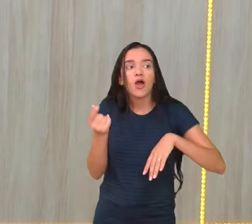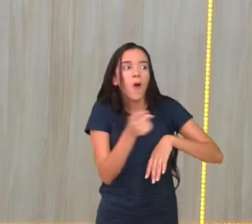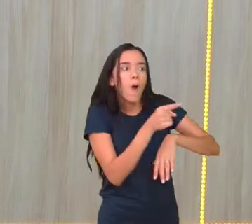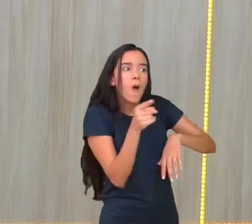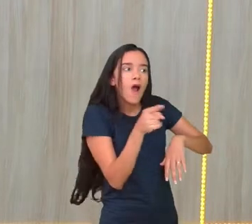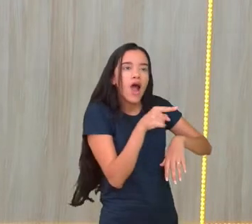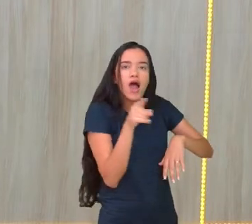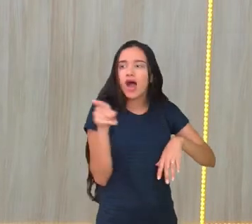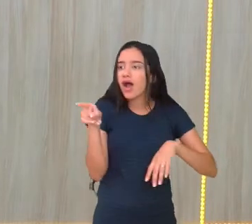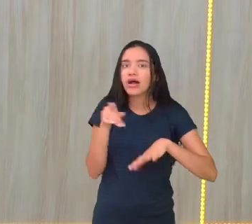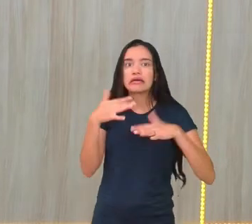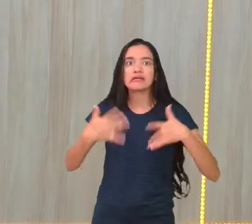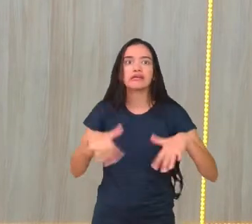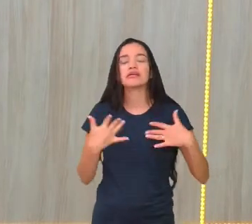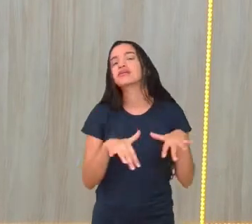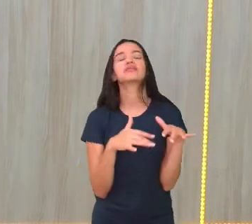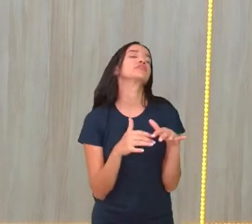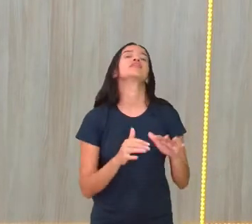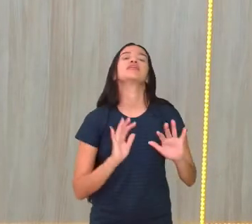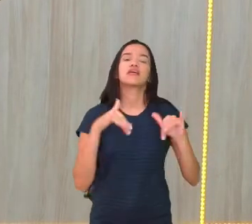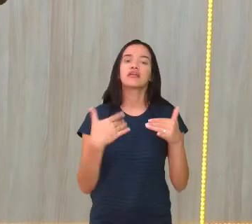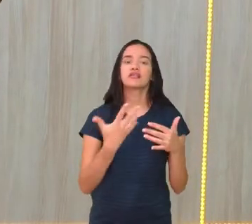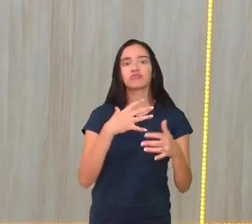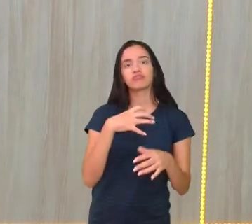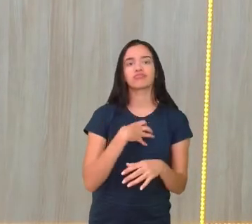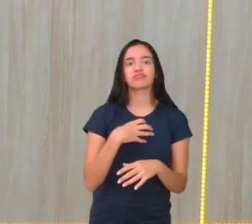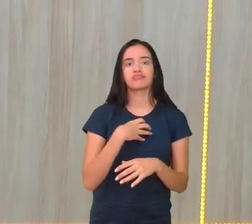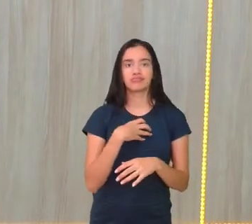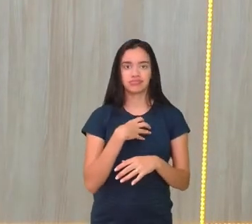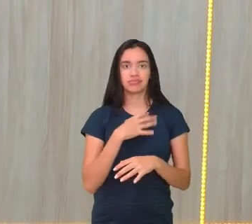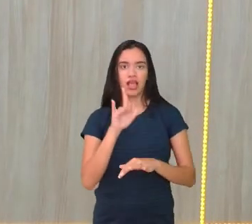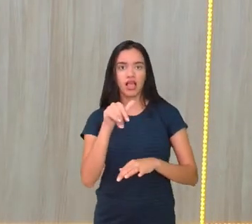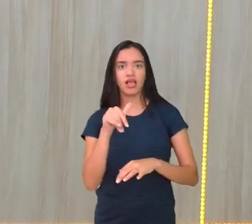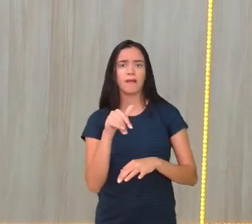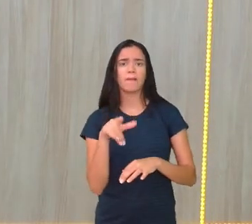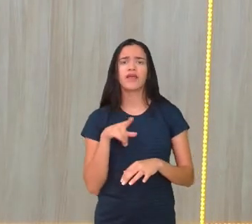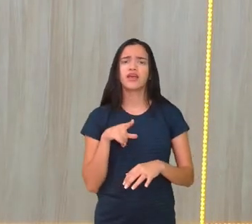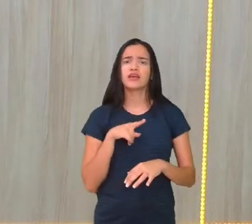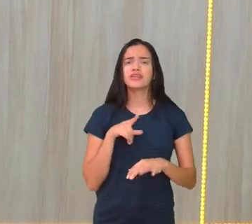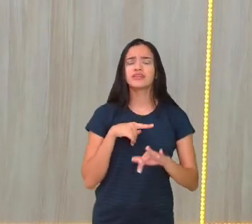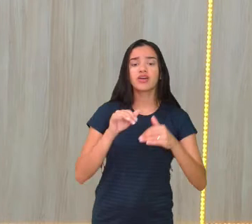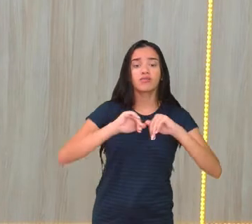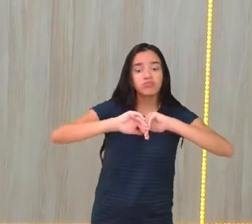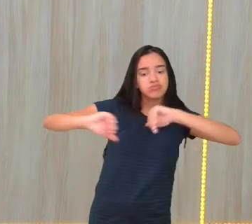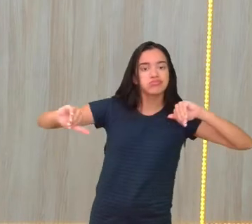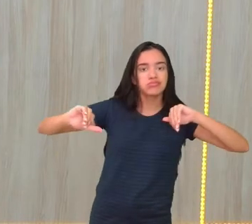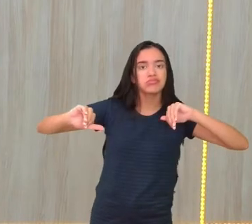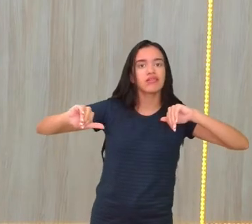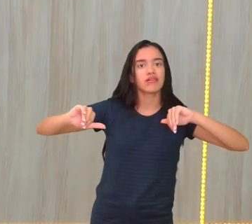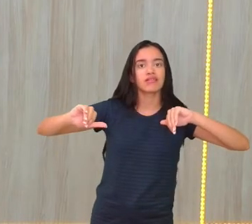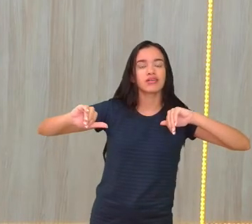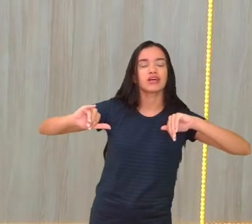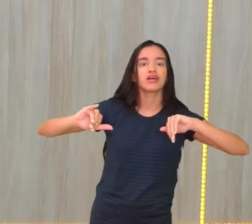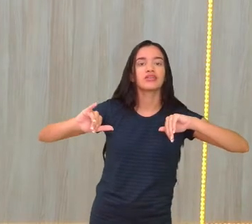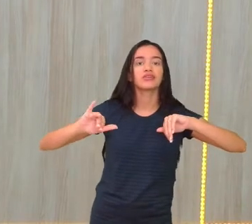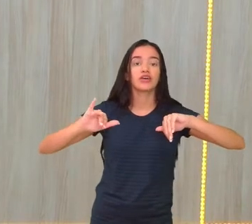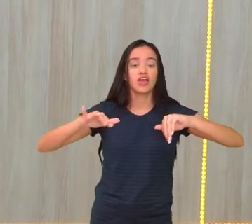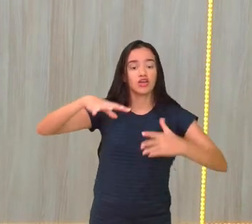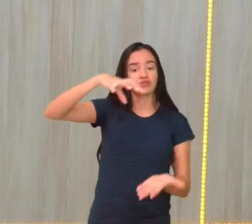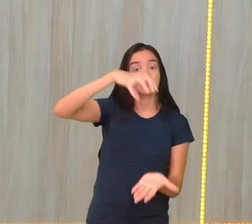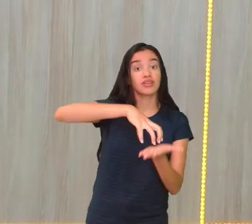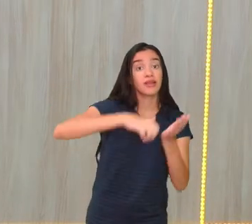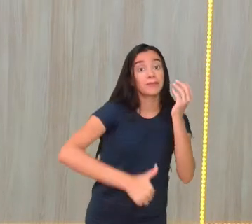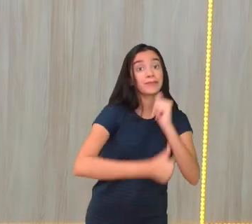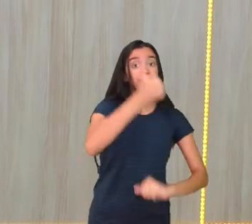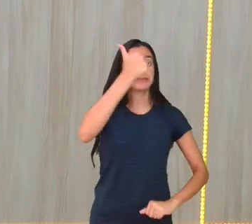cara botou para quebrar. E, nesse sentido, ele fica distante desse conflito e se centraliza